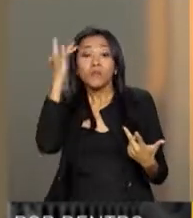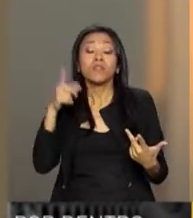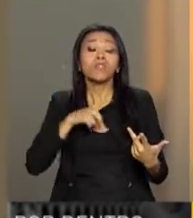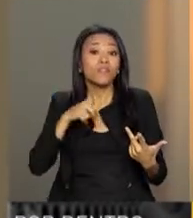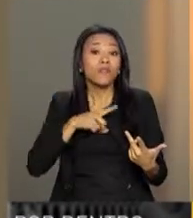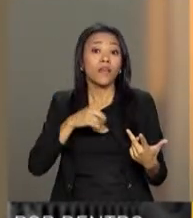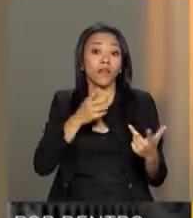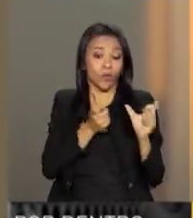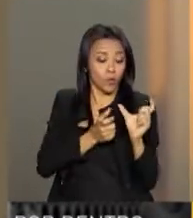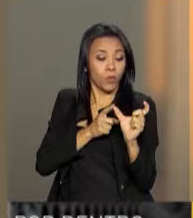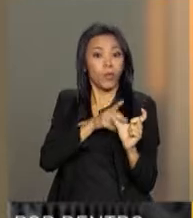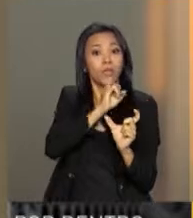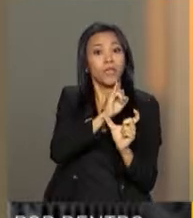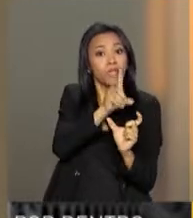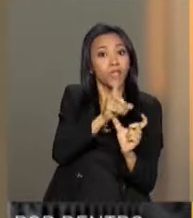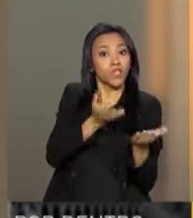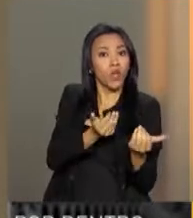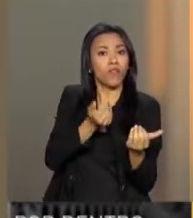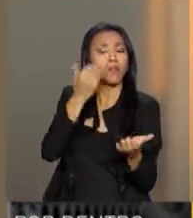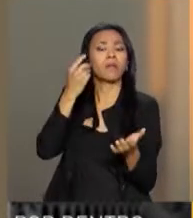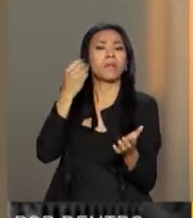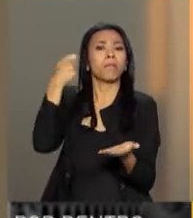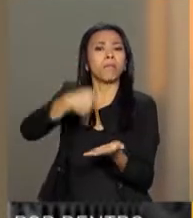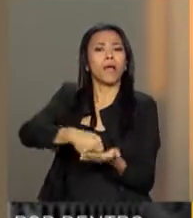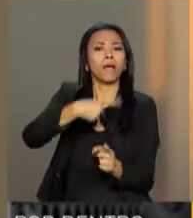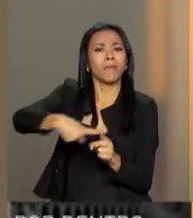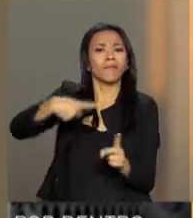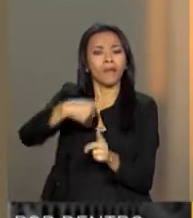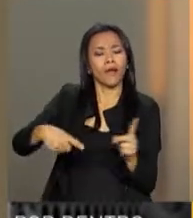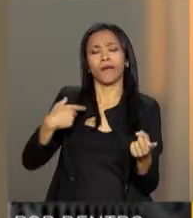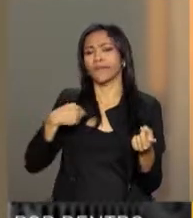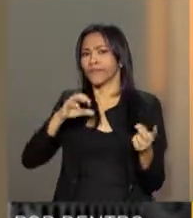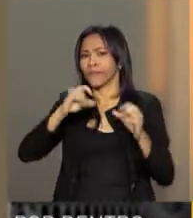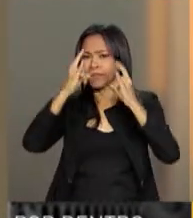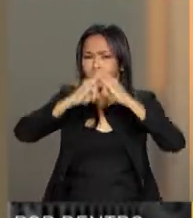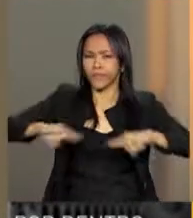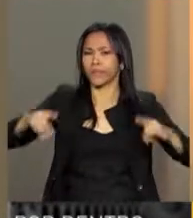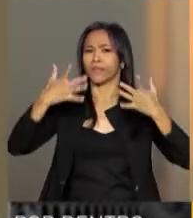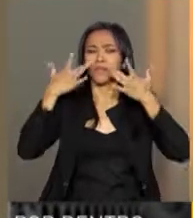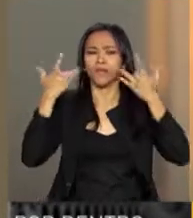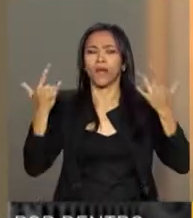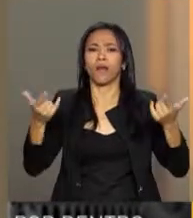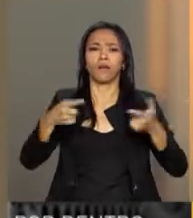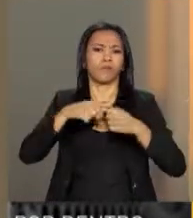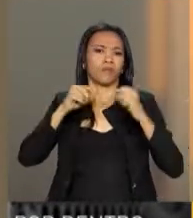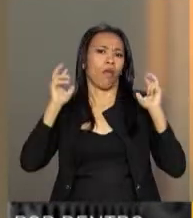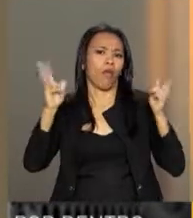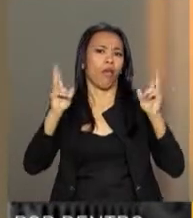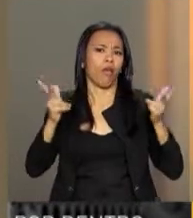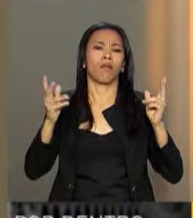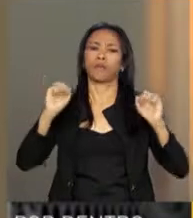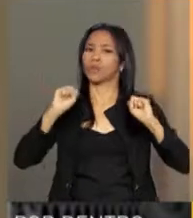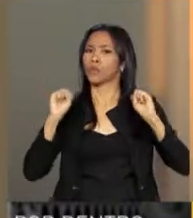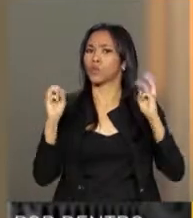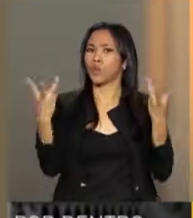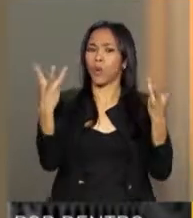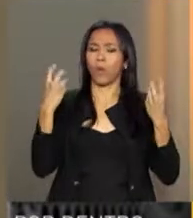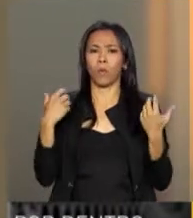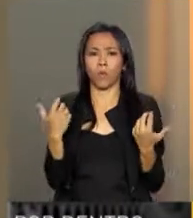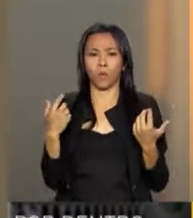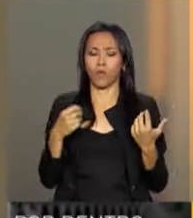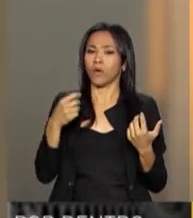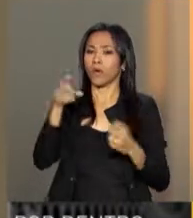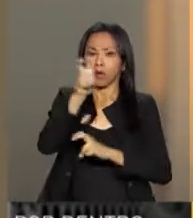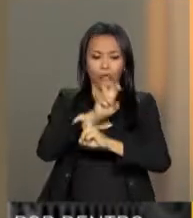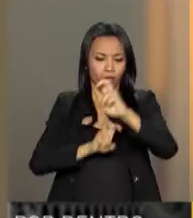identidade do jovem que lhe paga metade do preço no cinema no circo do teatro no parque de diversão no show cultural nos entretenimentos